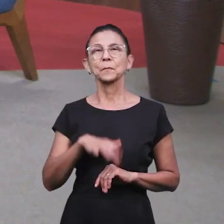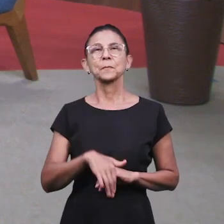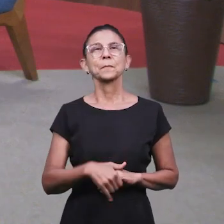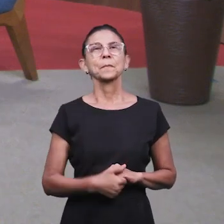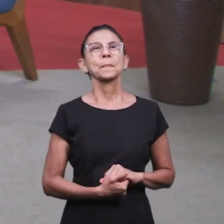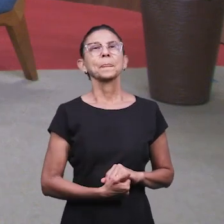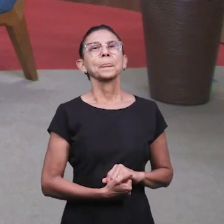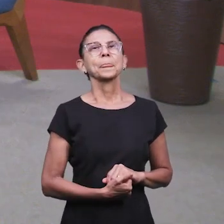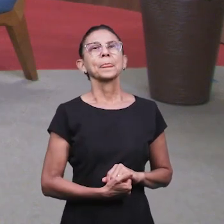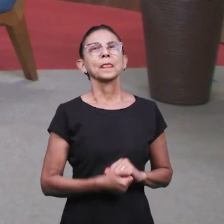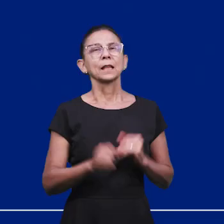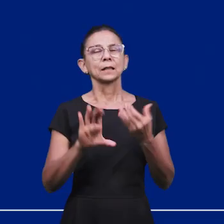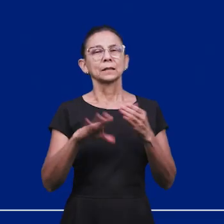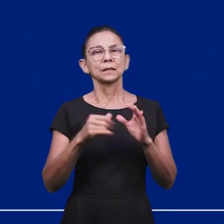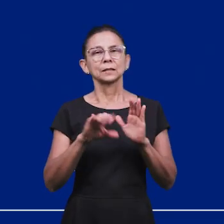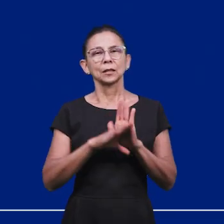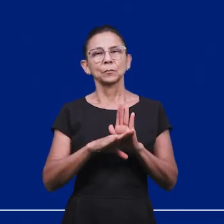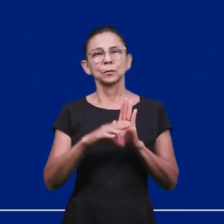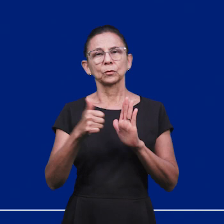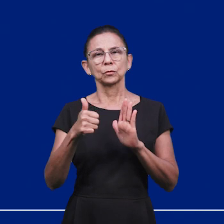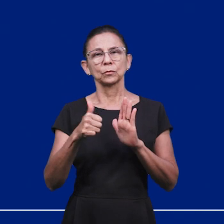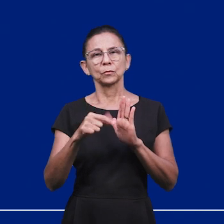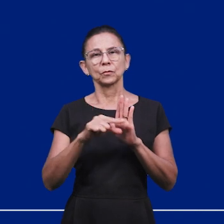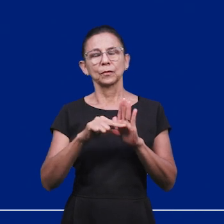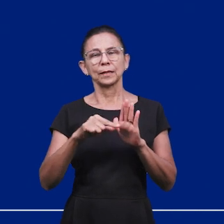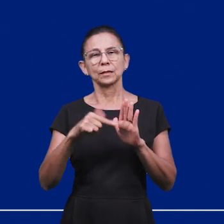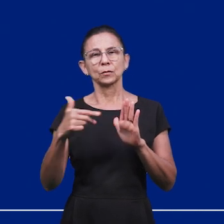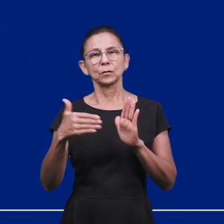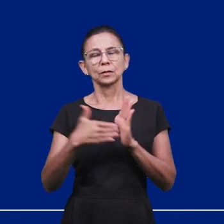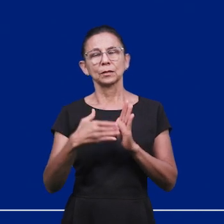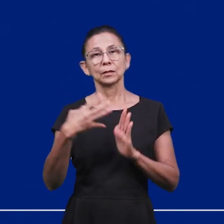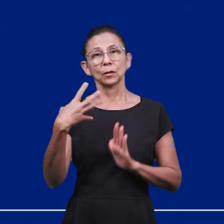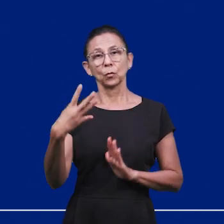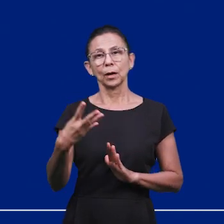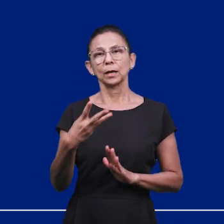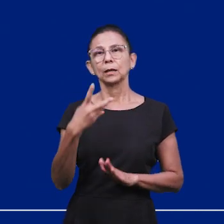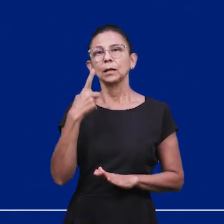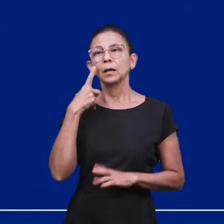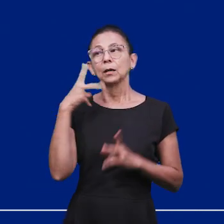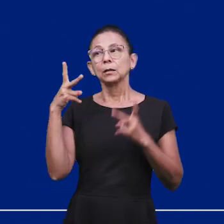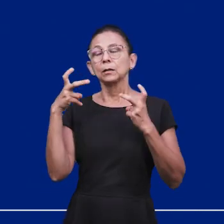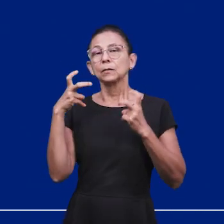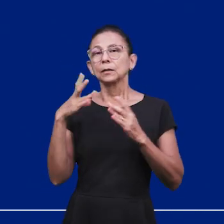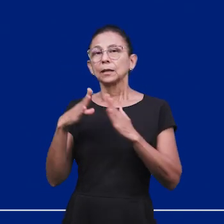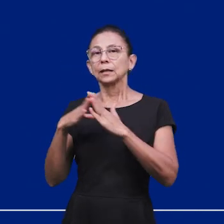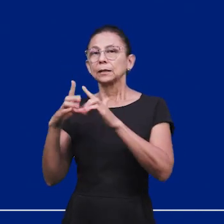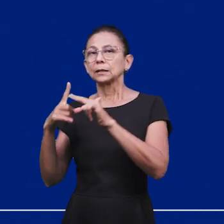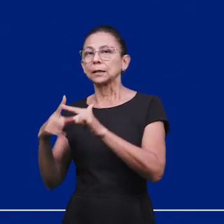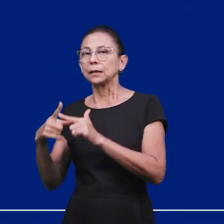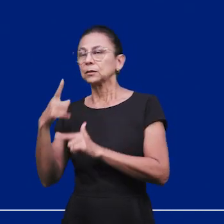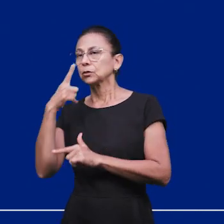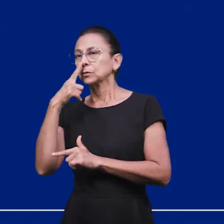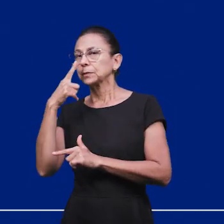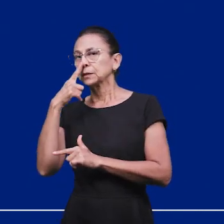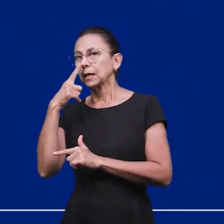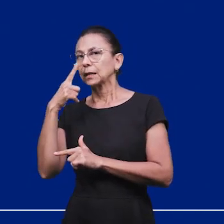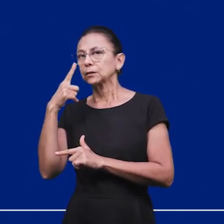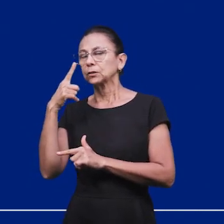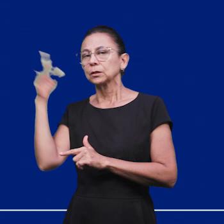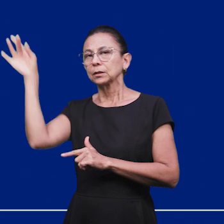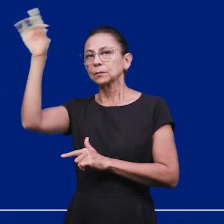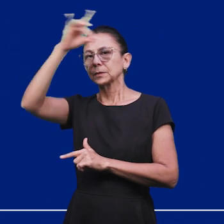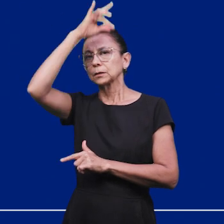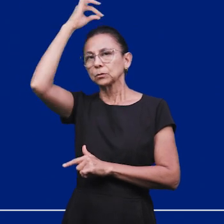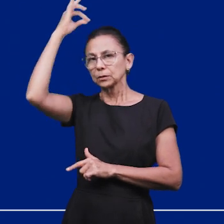o Walter diz o seguinte, lendo Cantares, capítulo 1, versos 2 a 4, vemos a intimidade da igreja com o